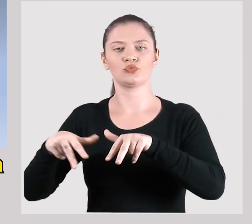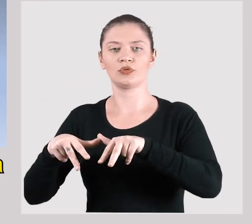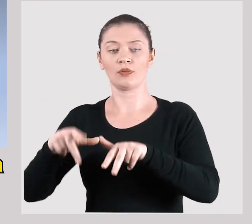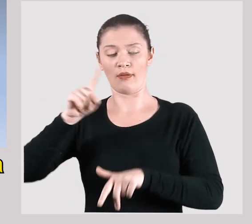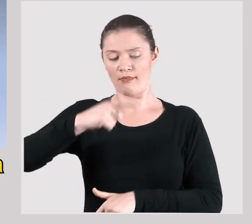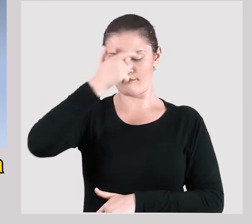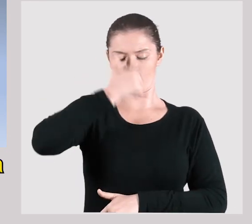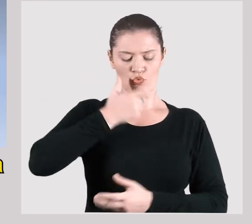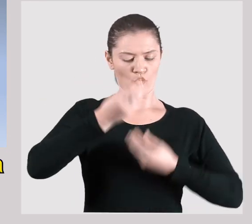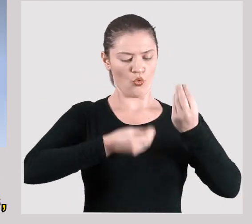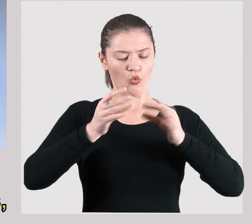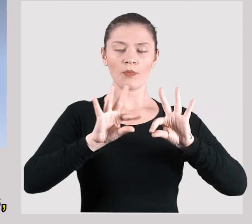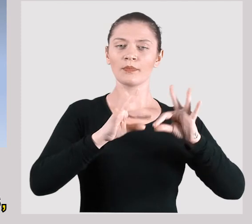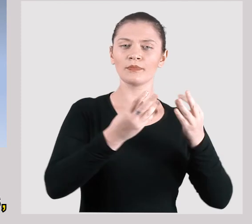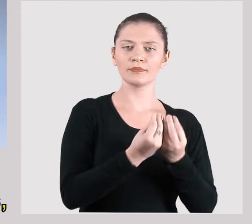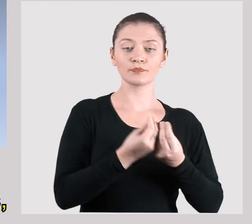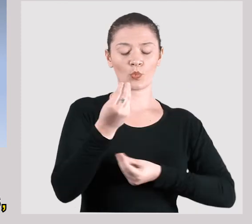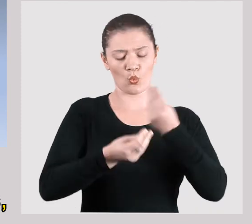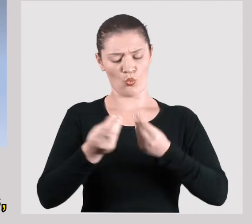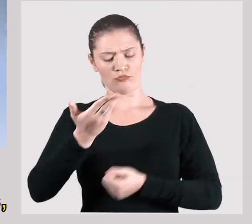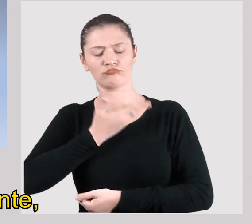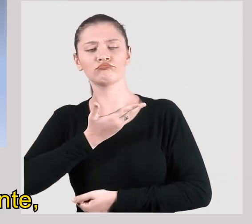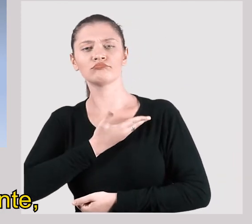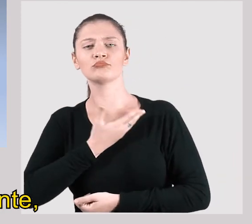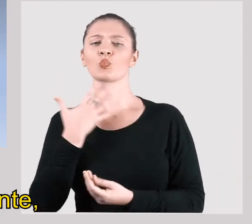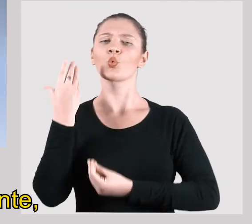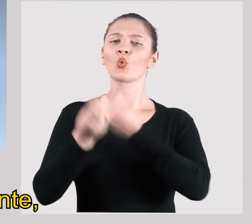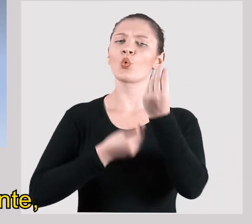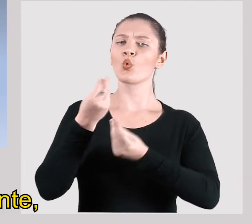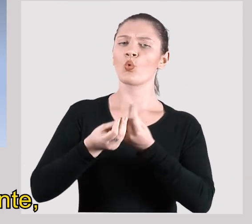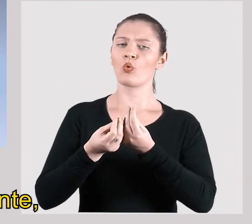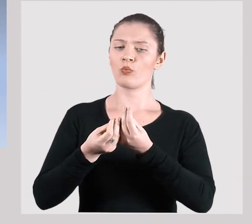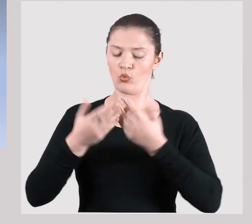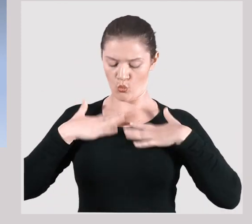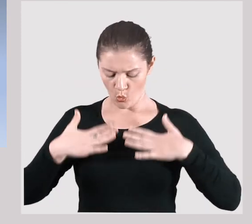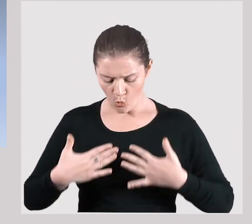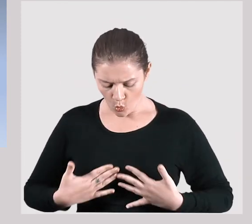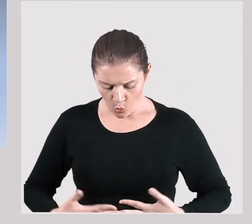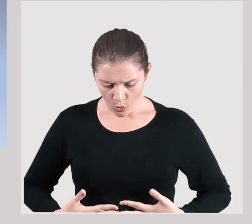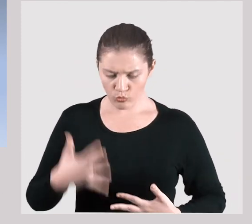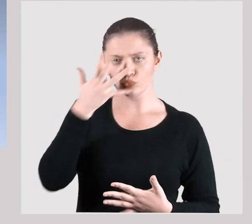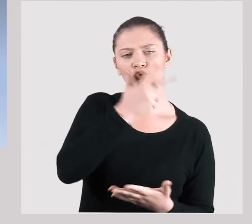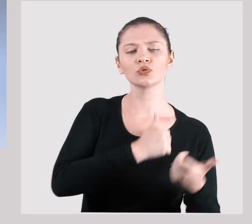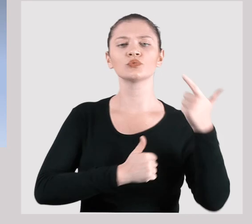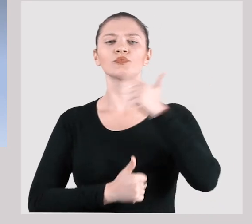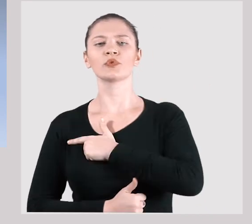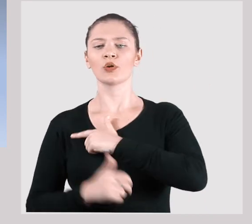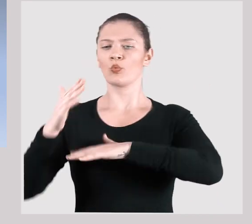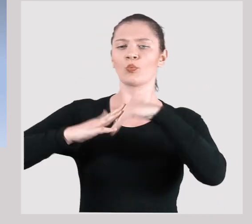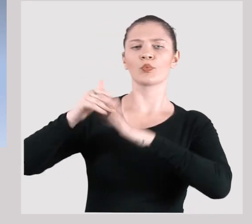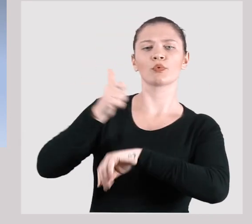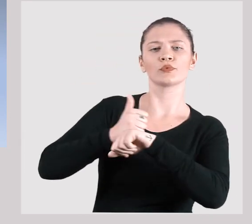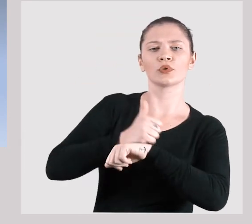como ela se vê na família, como ela se vê com os amigos, como é que ela se vê corporalmente, se ela se acha bonita, feia, se é profissional,